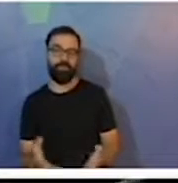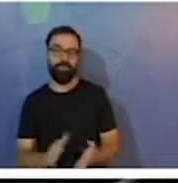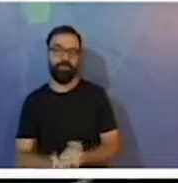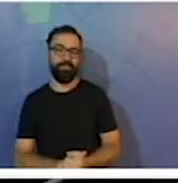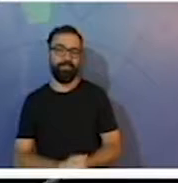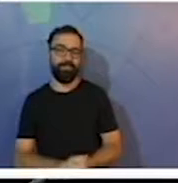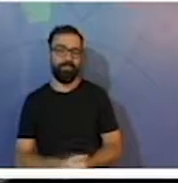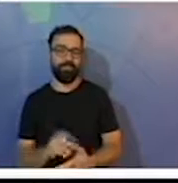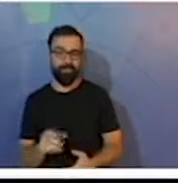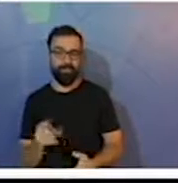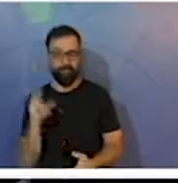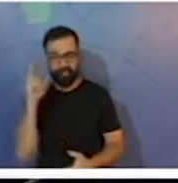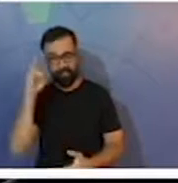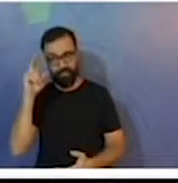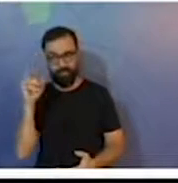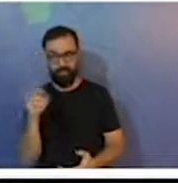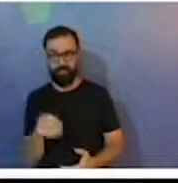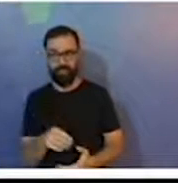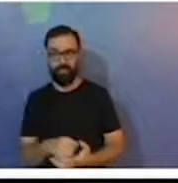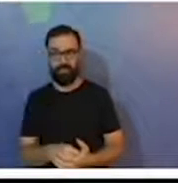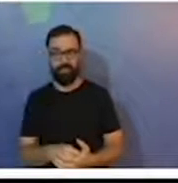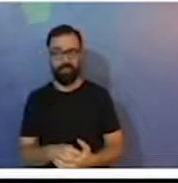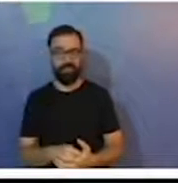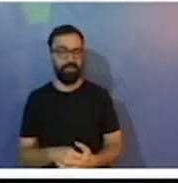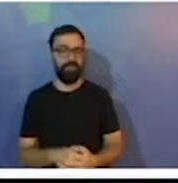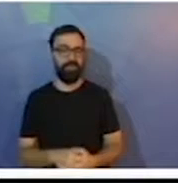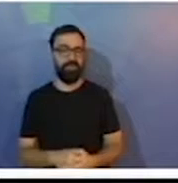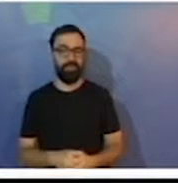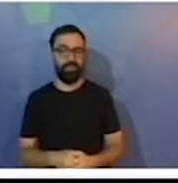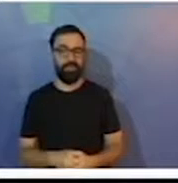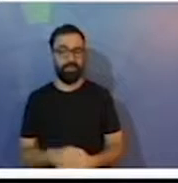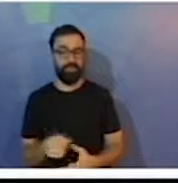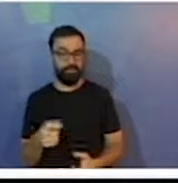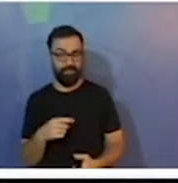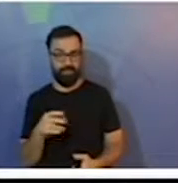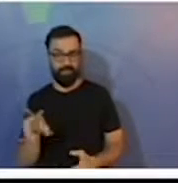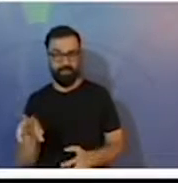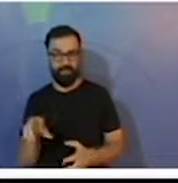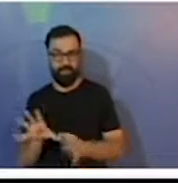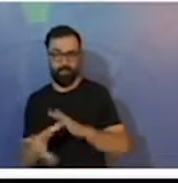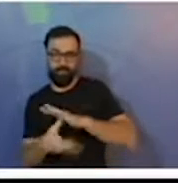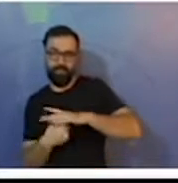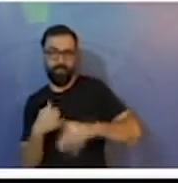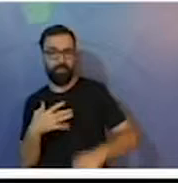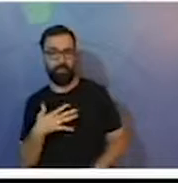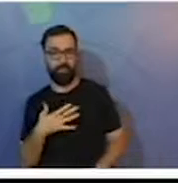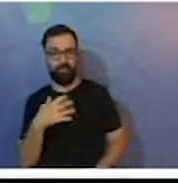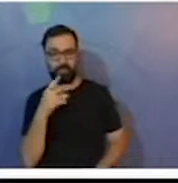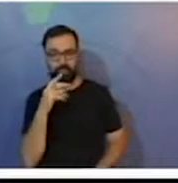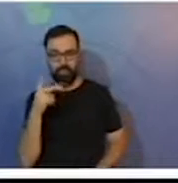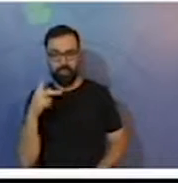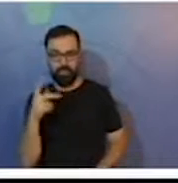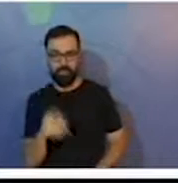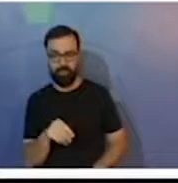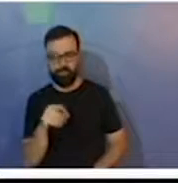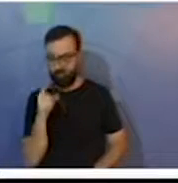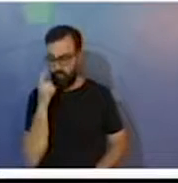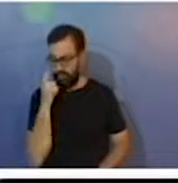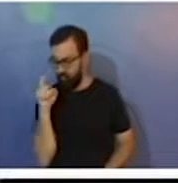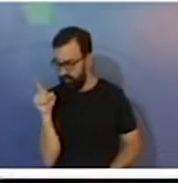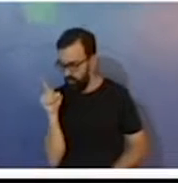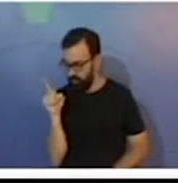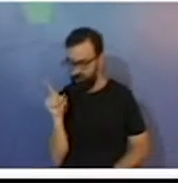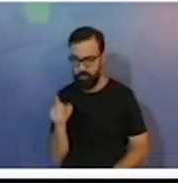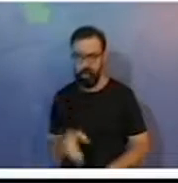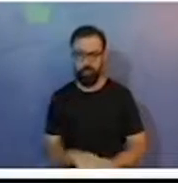amor de Deus meu chuchu oi ela tá roubando a minha sala me atende eu tô começando